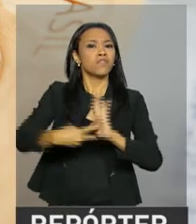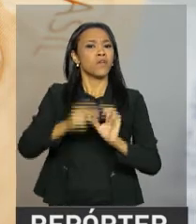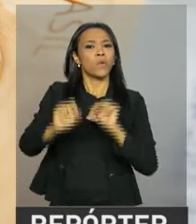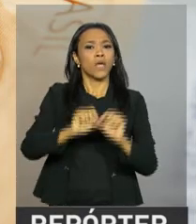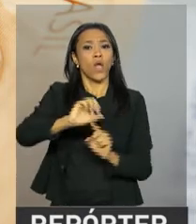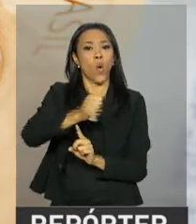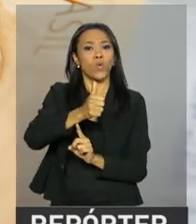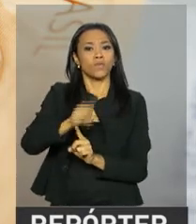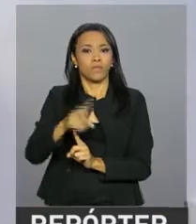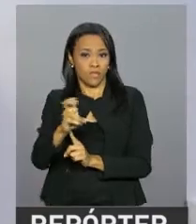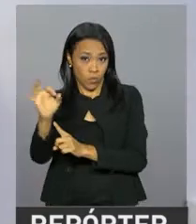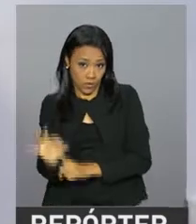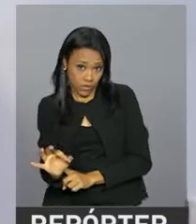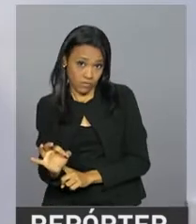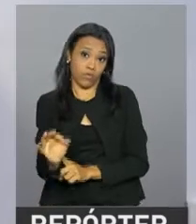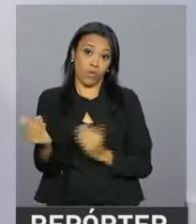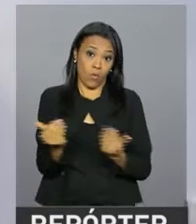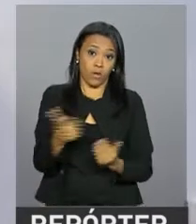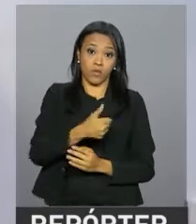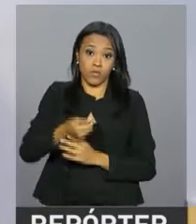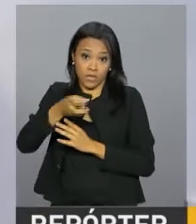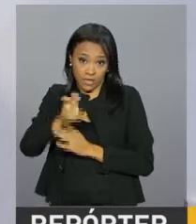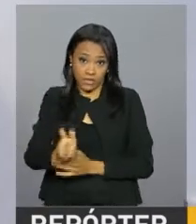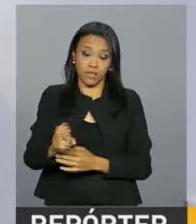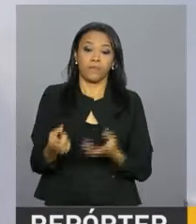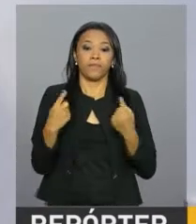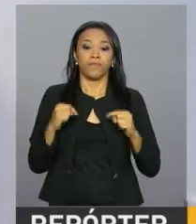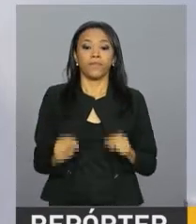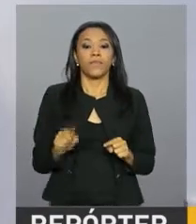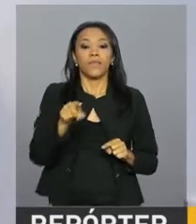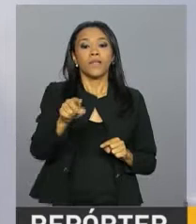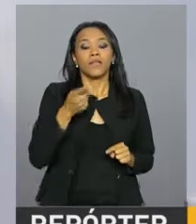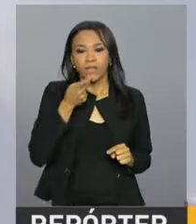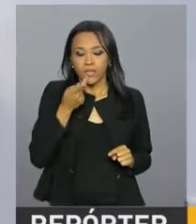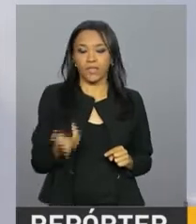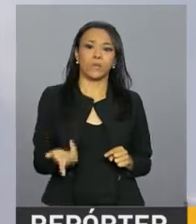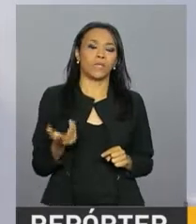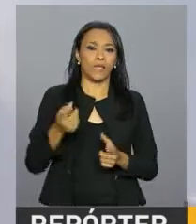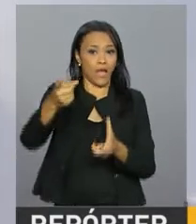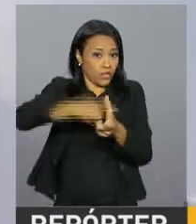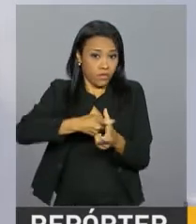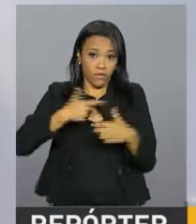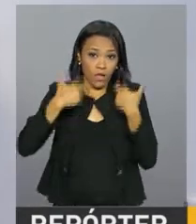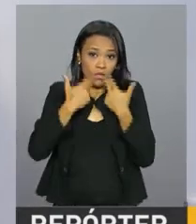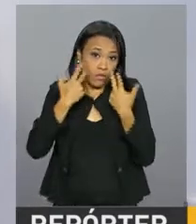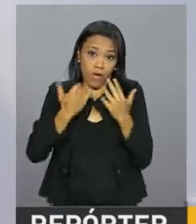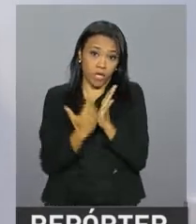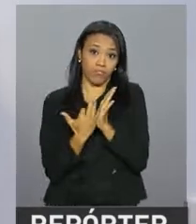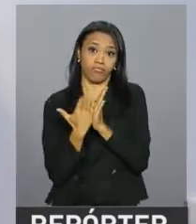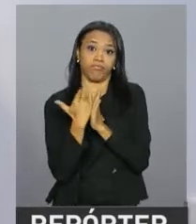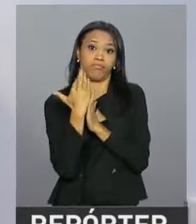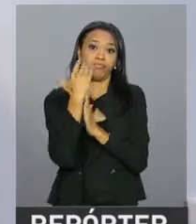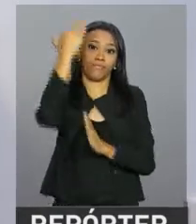relação a 2015 em termos nome a dívida é algo natural que aumente agora